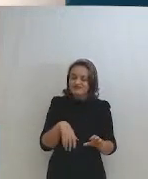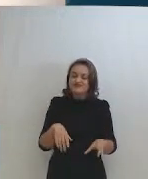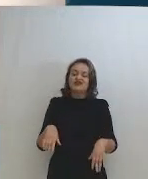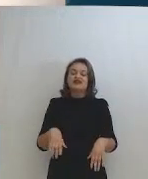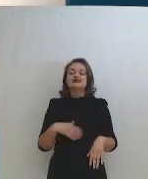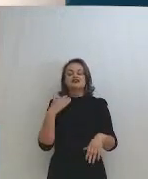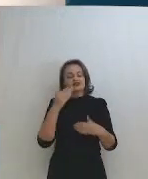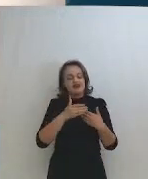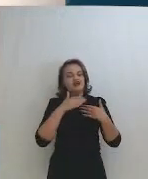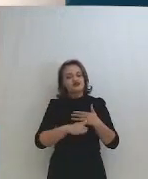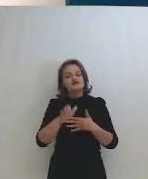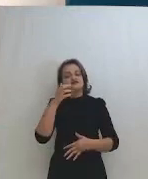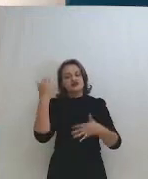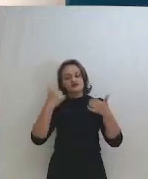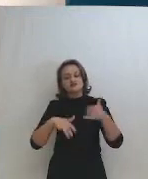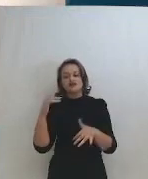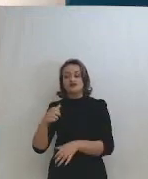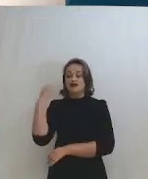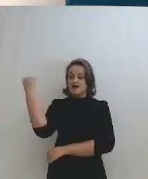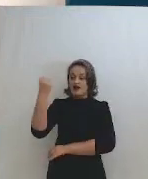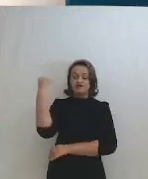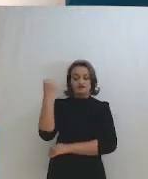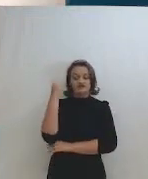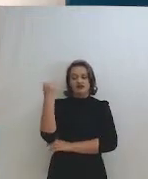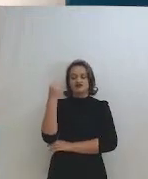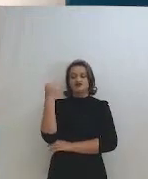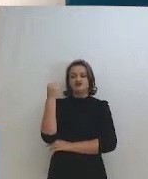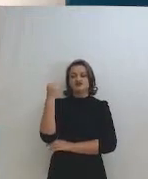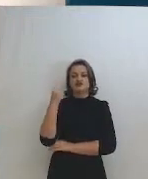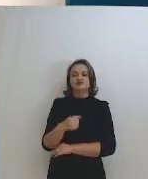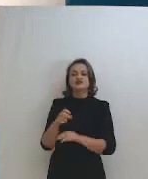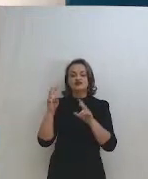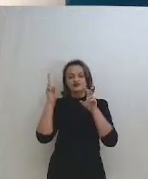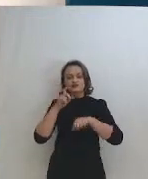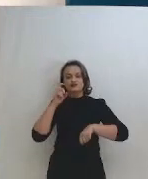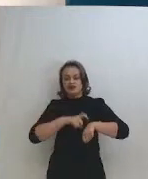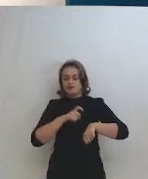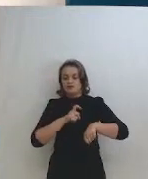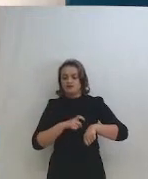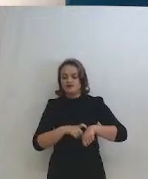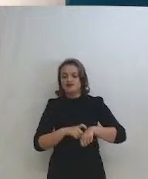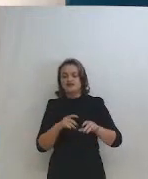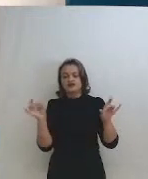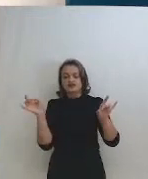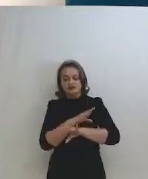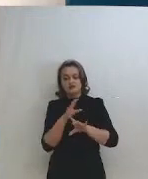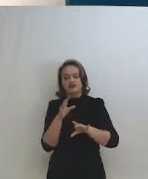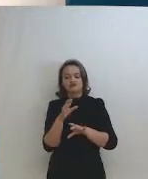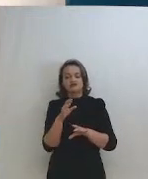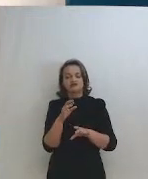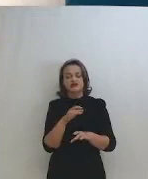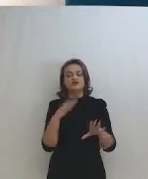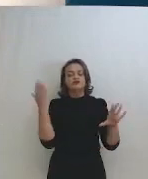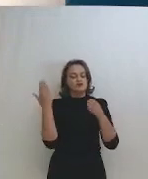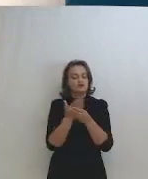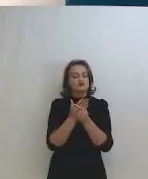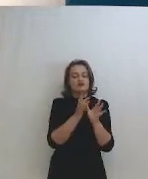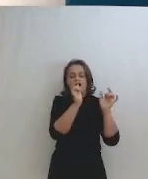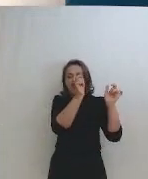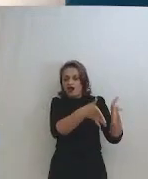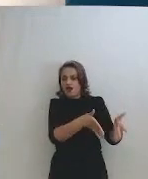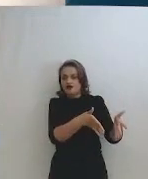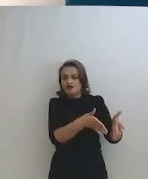uma gravidade em relação ao tempo em que já finalizada a instrução e o processo lá abandonado sem qualquer